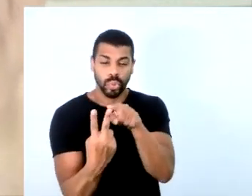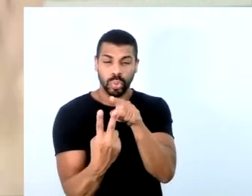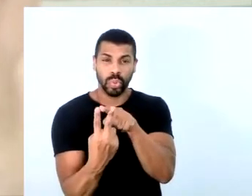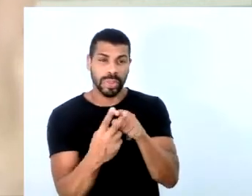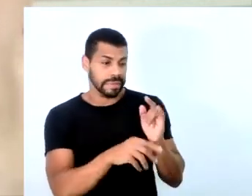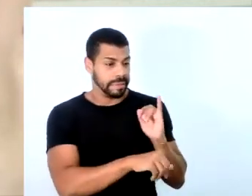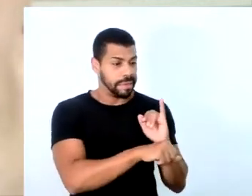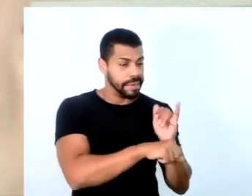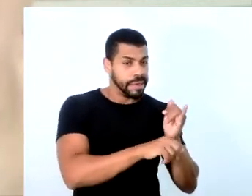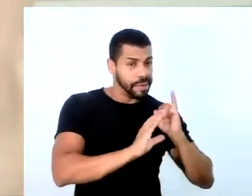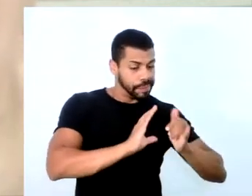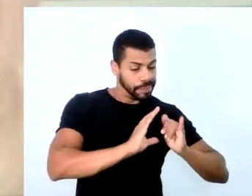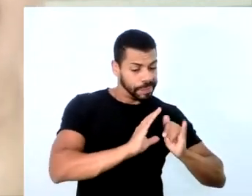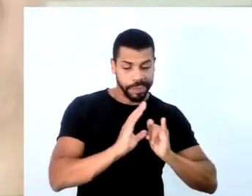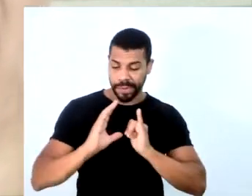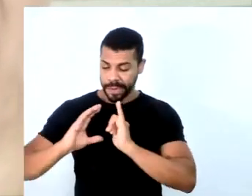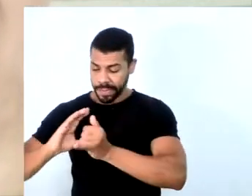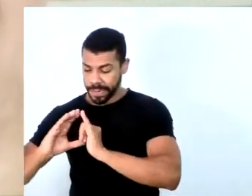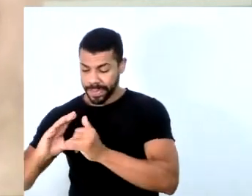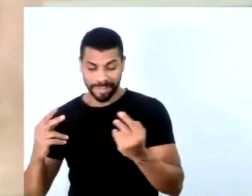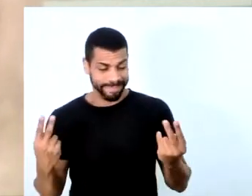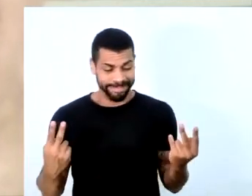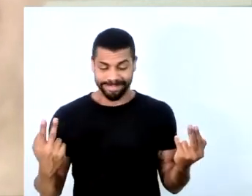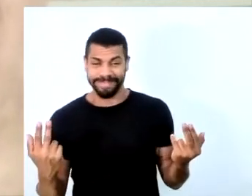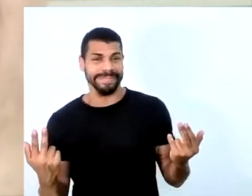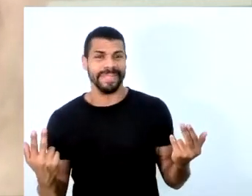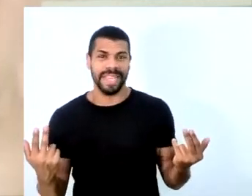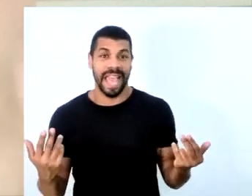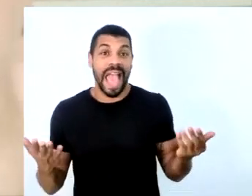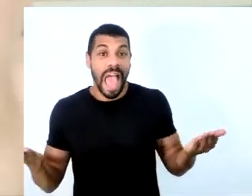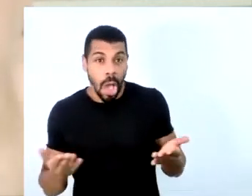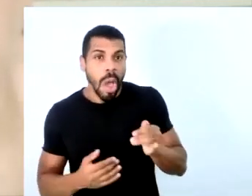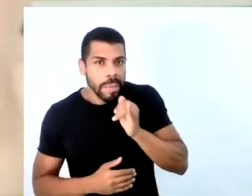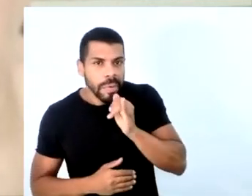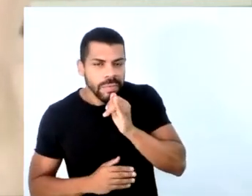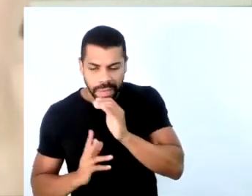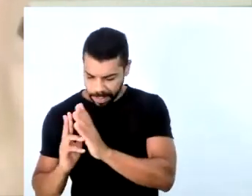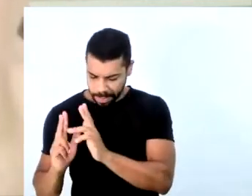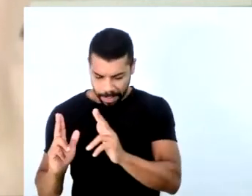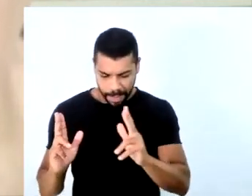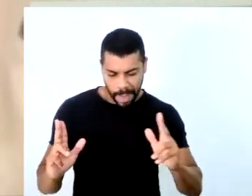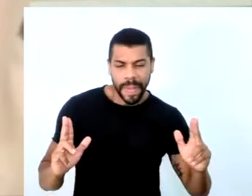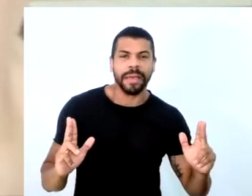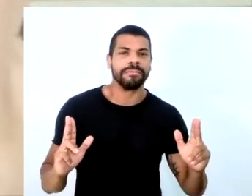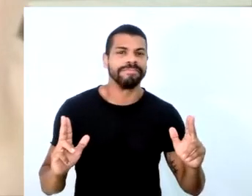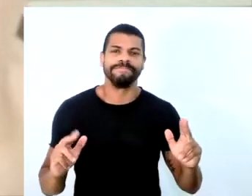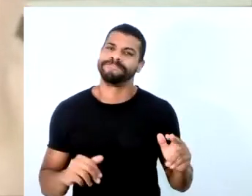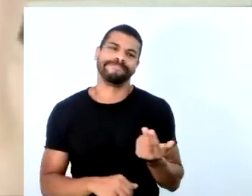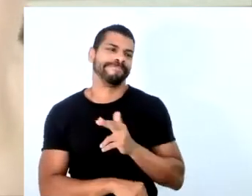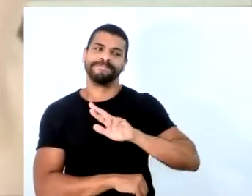anotações, conversa com o diretor, mas 2 longas-metragens. Agora, por exemplo, eu vou começar uma